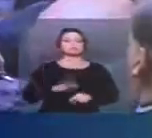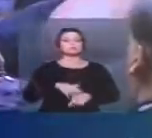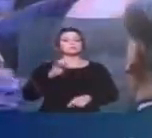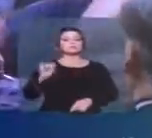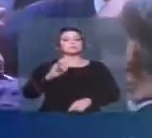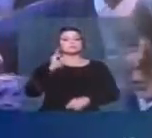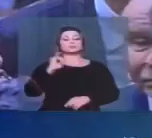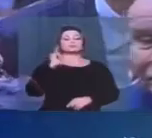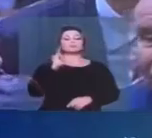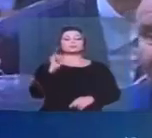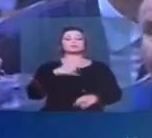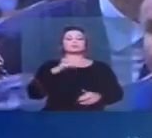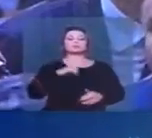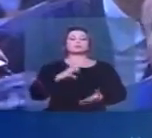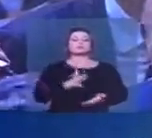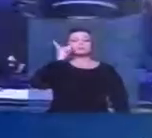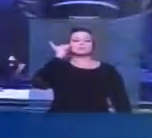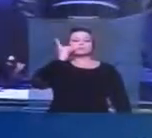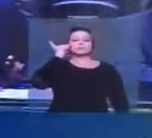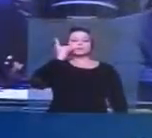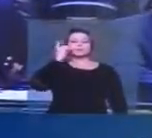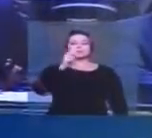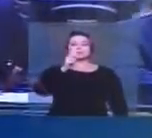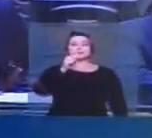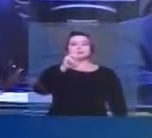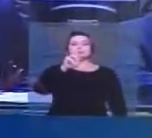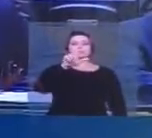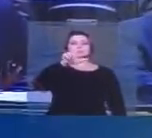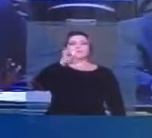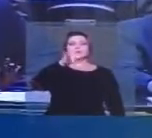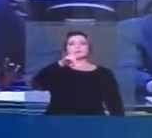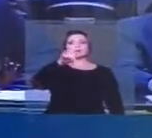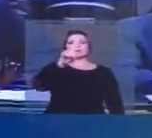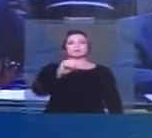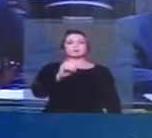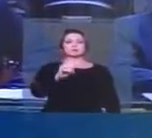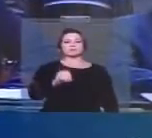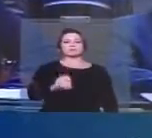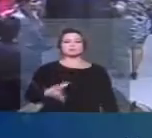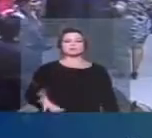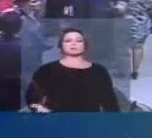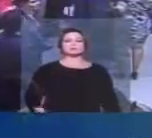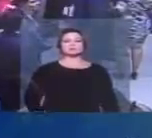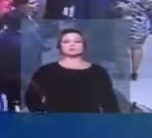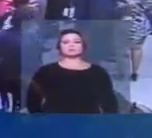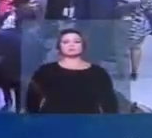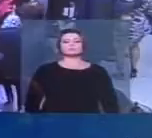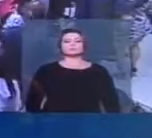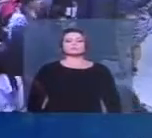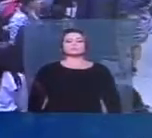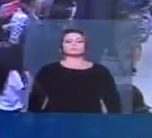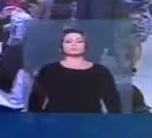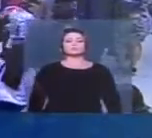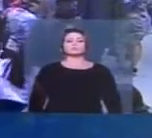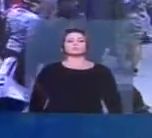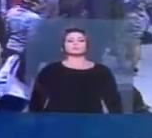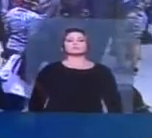maioria deles, que foram contra na data de ontem, vêm do Rio Grande do Sul, até disse a alguns deputados, né?